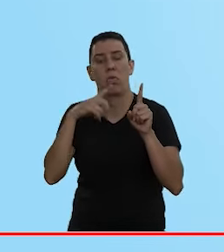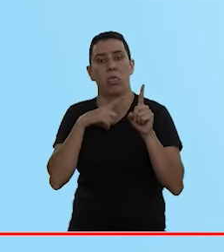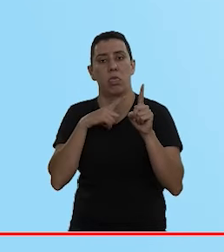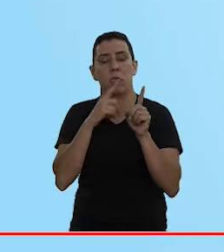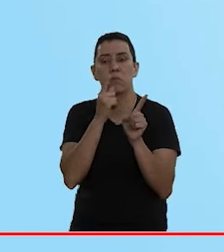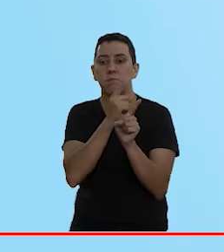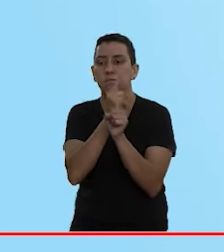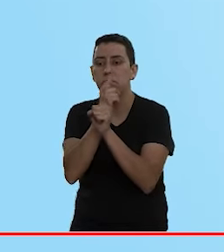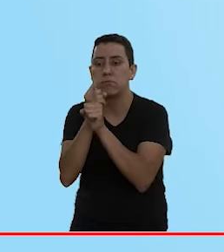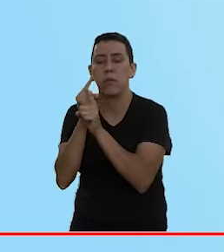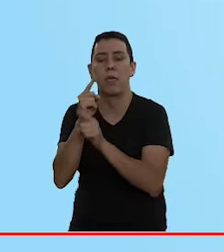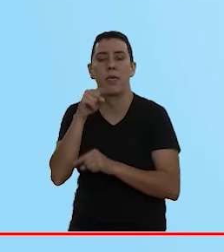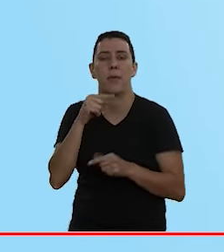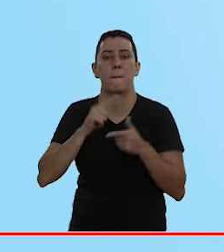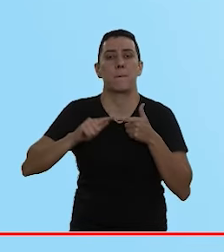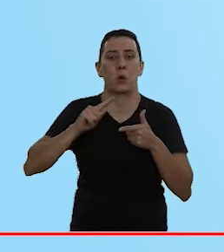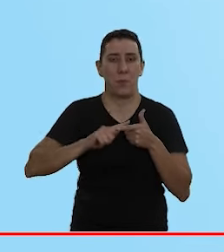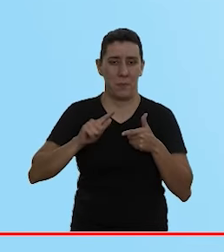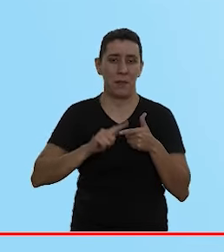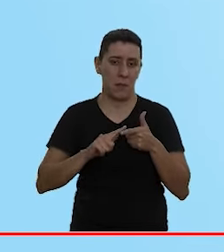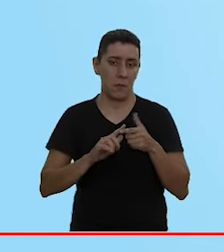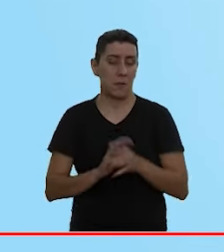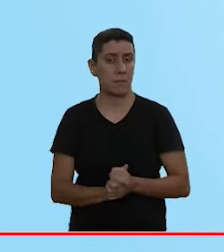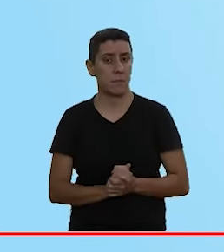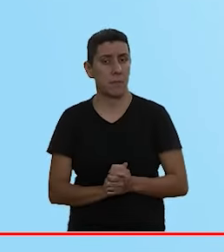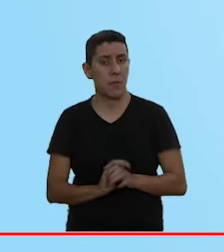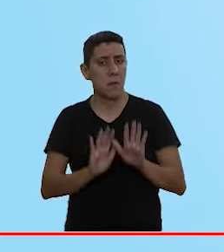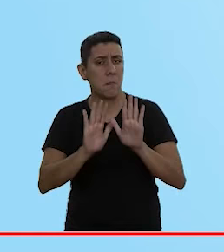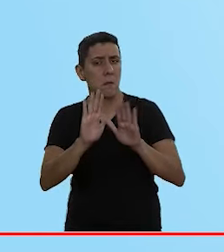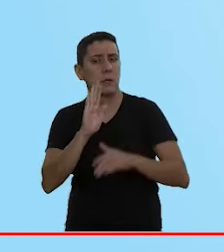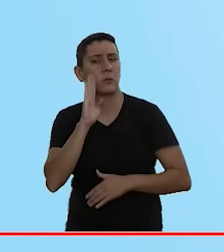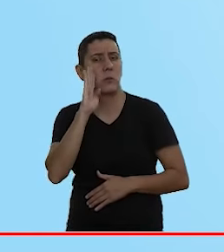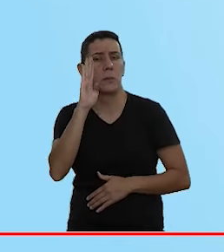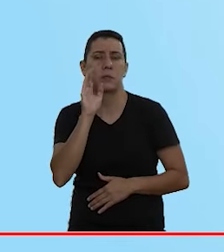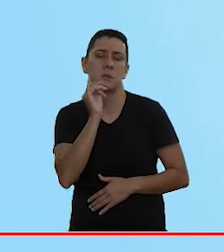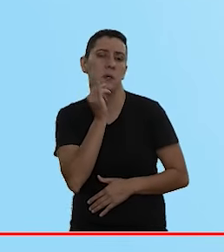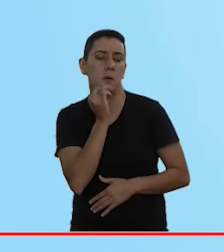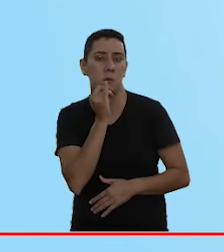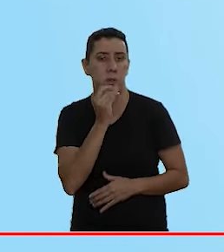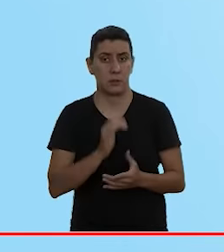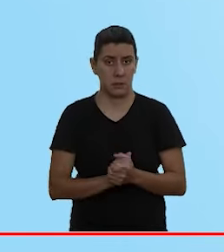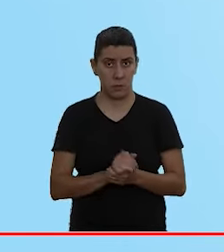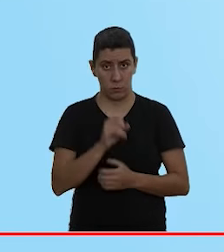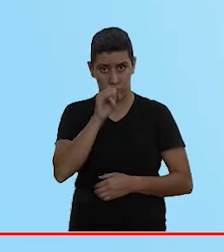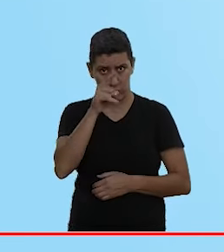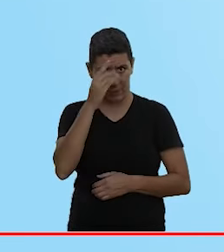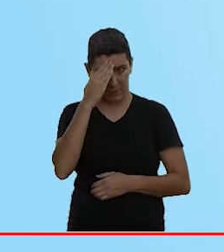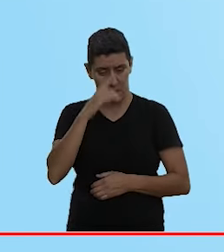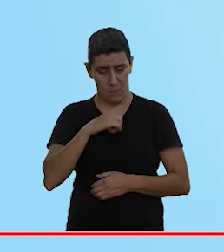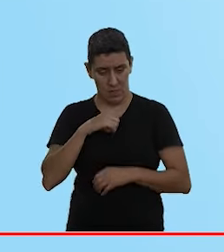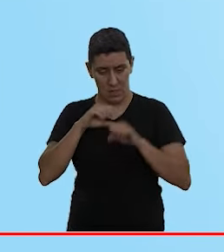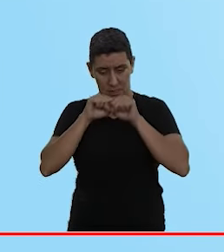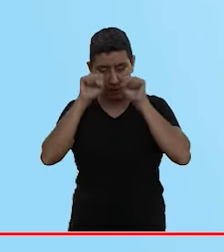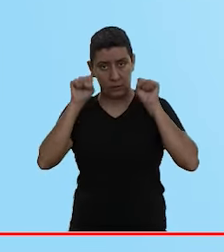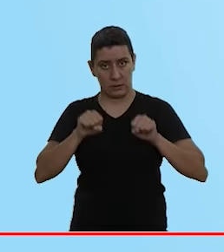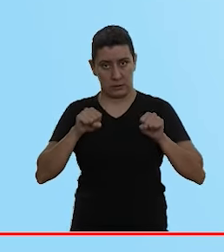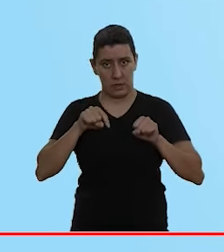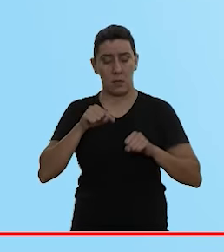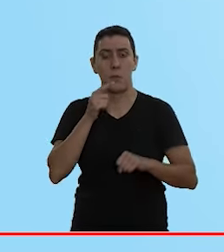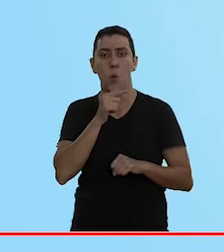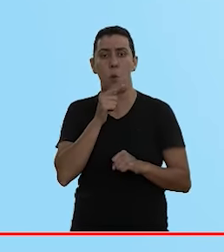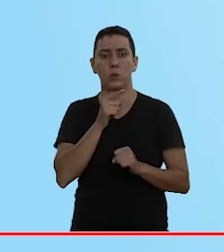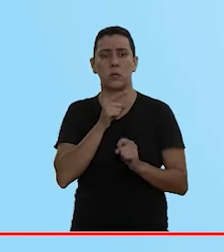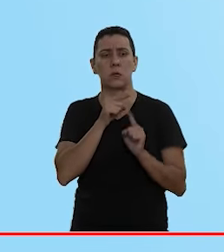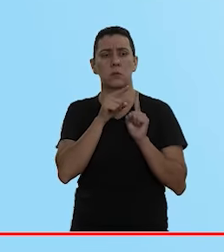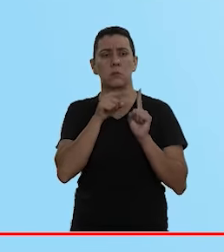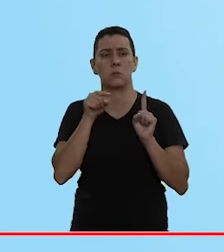o grande ponto aqui é o seguinte: a gente está trazendo um sistema que detecta esses defeitos, né, que faz esse